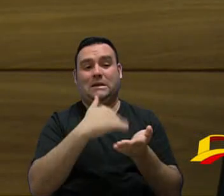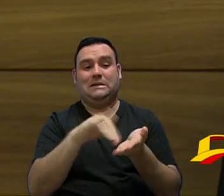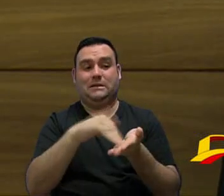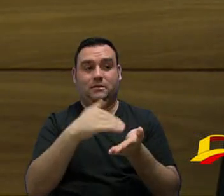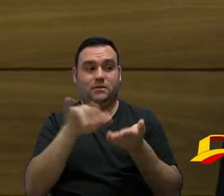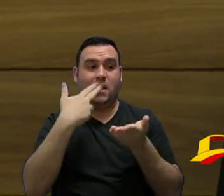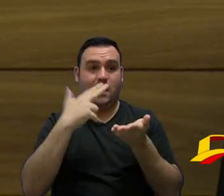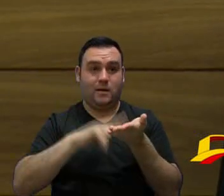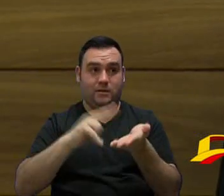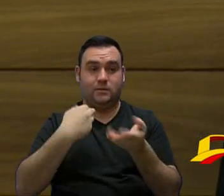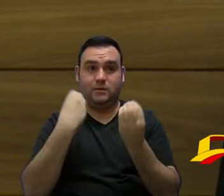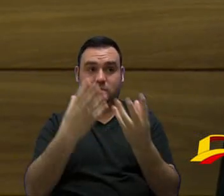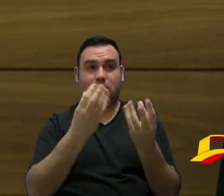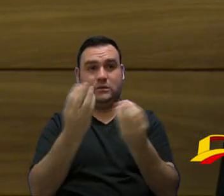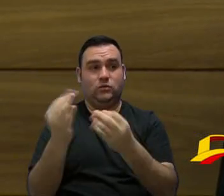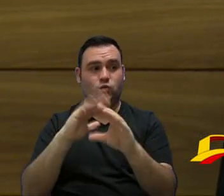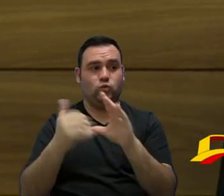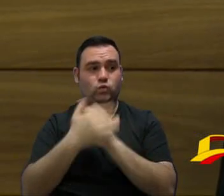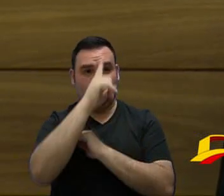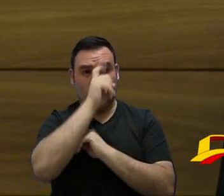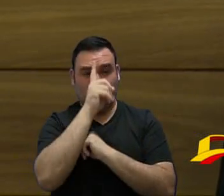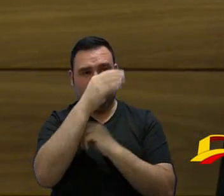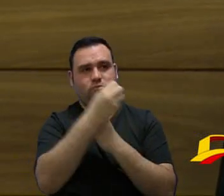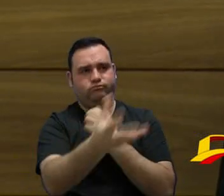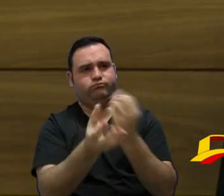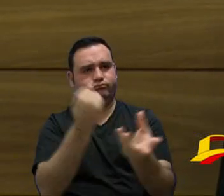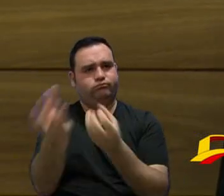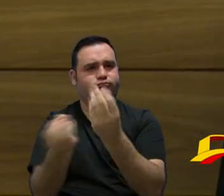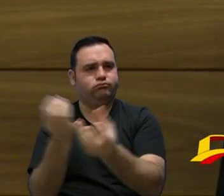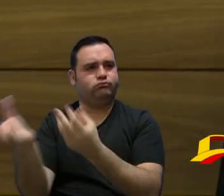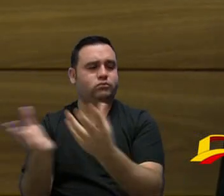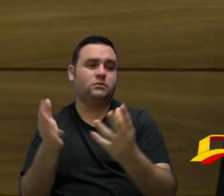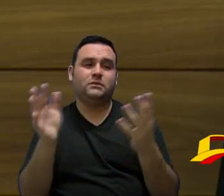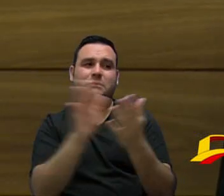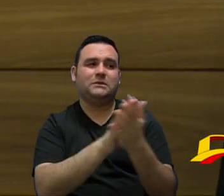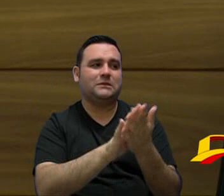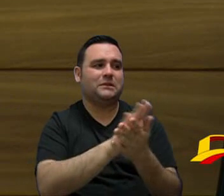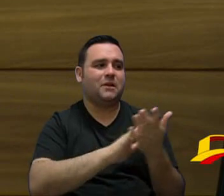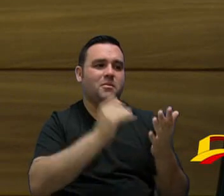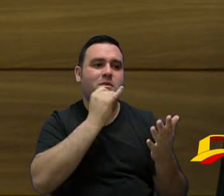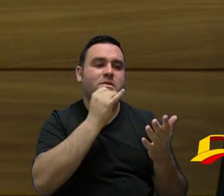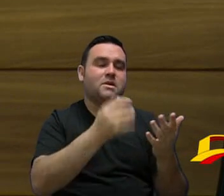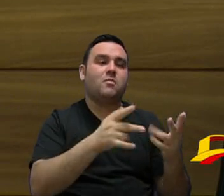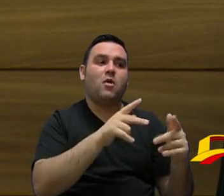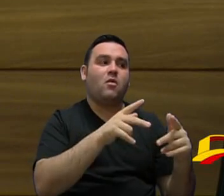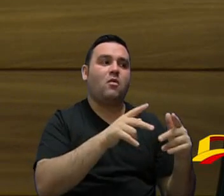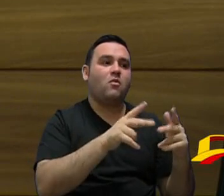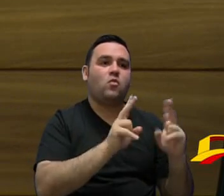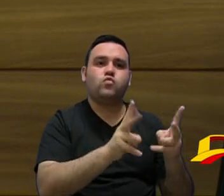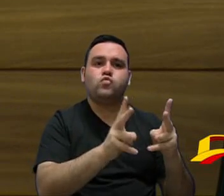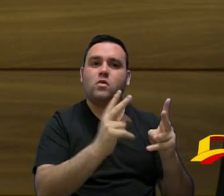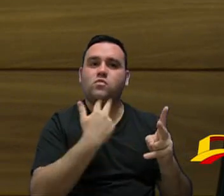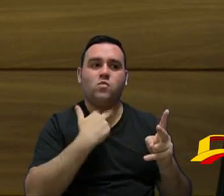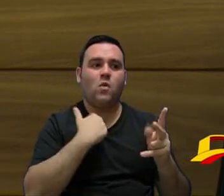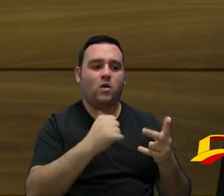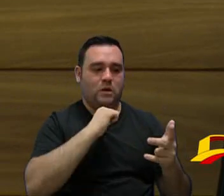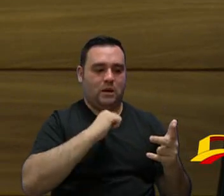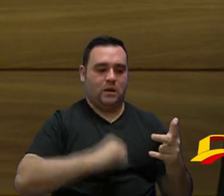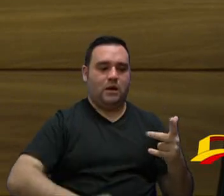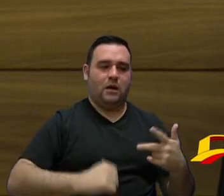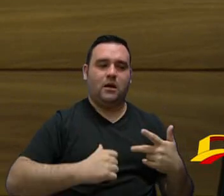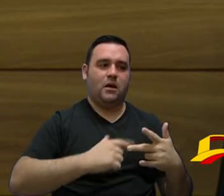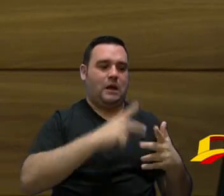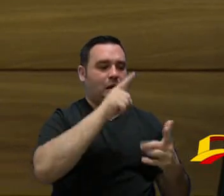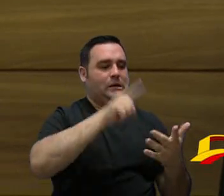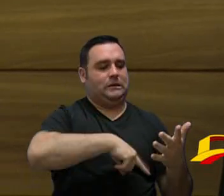ofício foi entregue a todos os hospitais que nenhum procedimento poderia ser